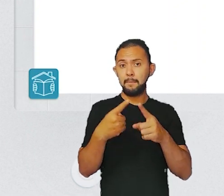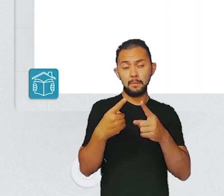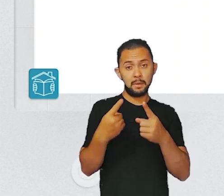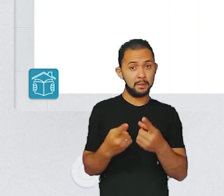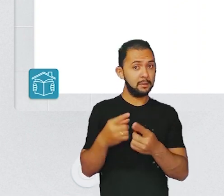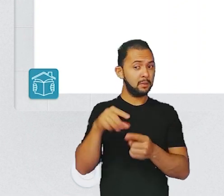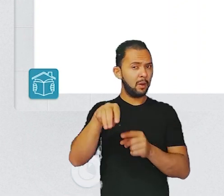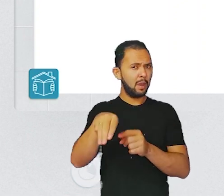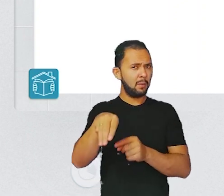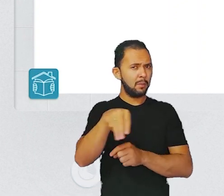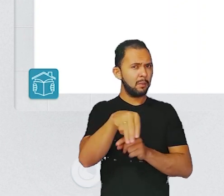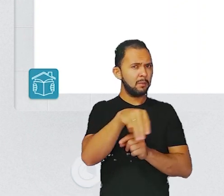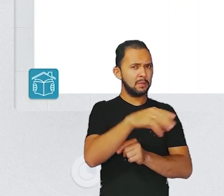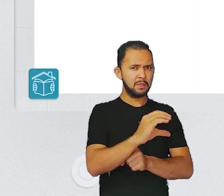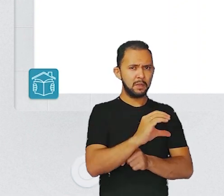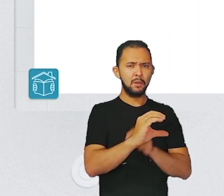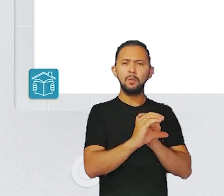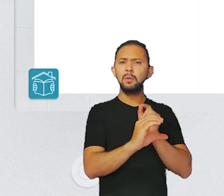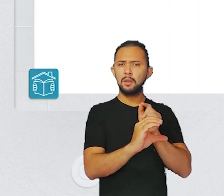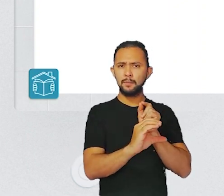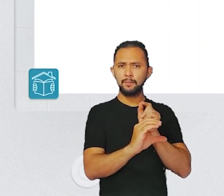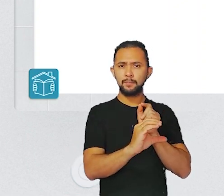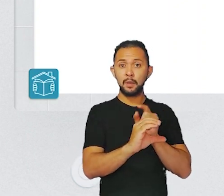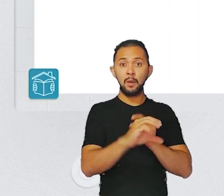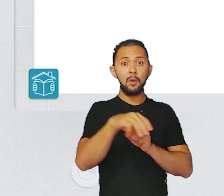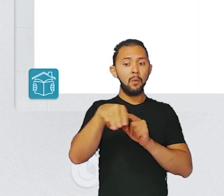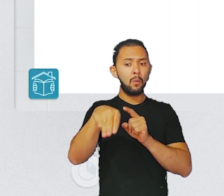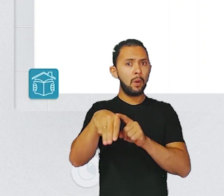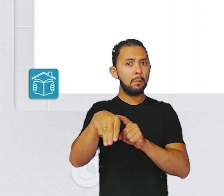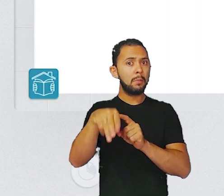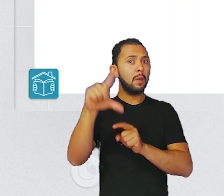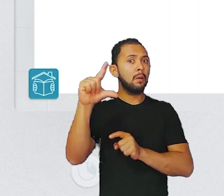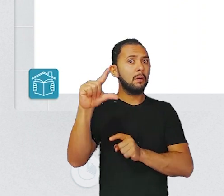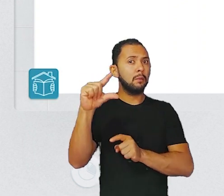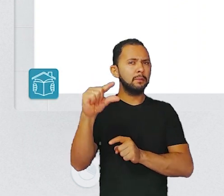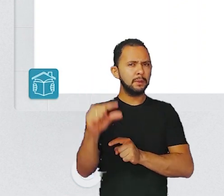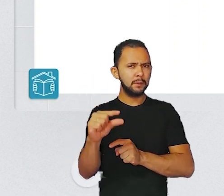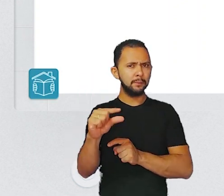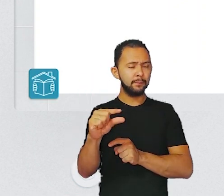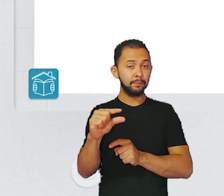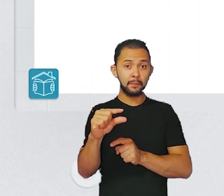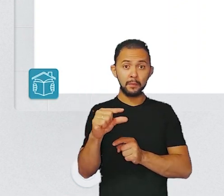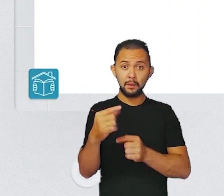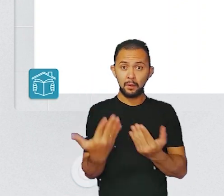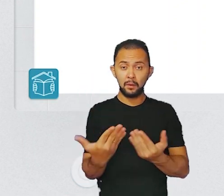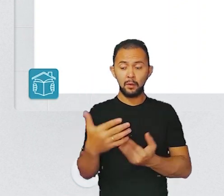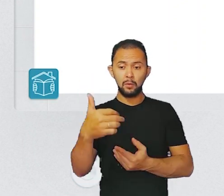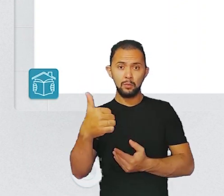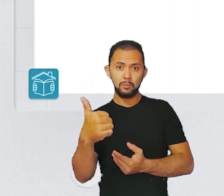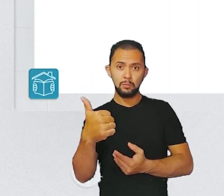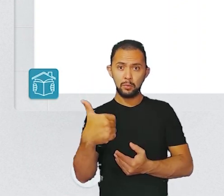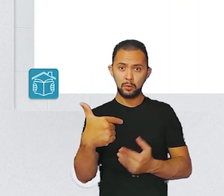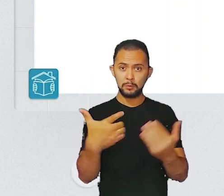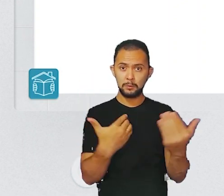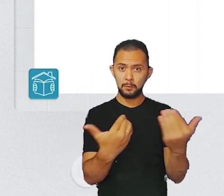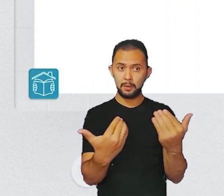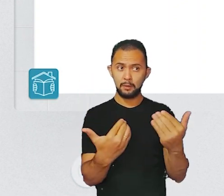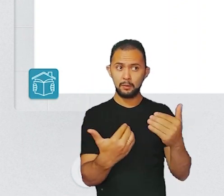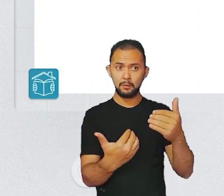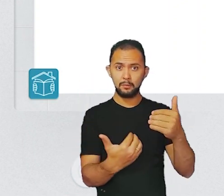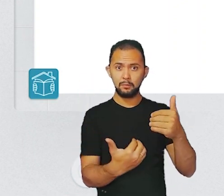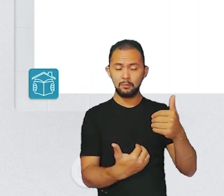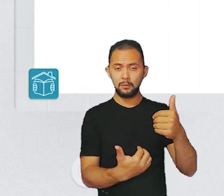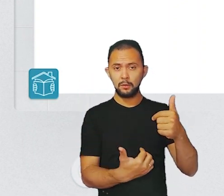fala MMC? Quando a gente fala MMC, nós queremos o menor múltiplo comum. E entre 12, 24,